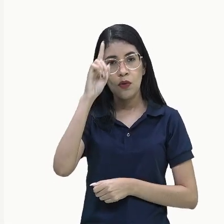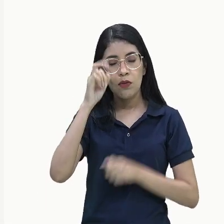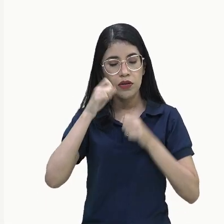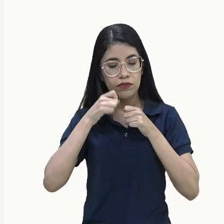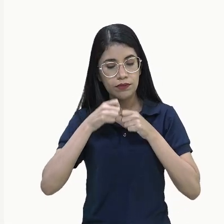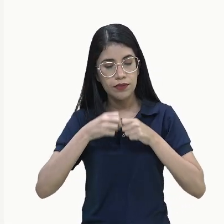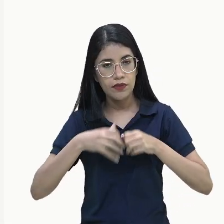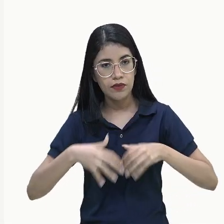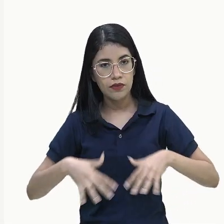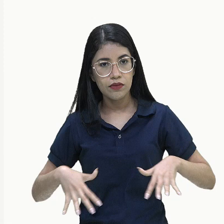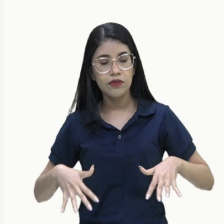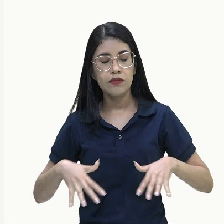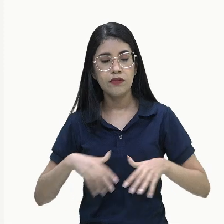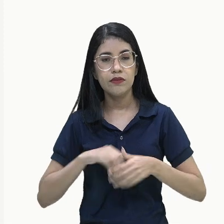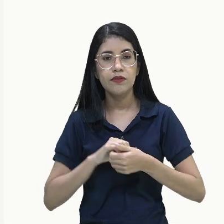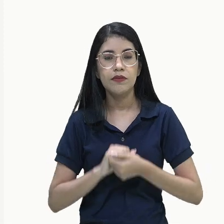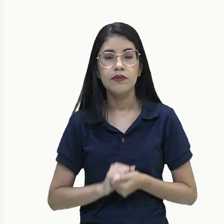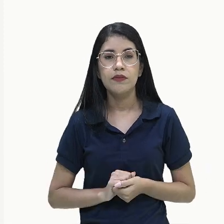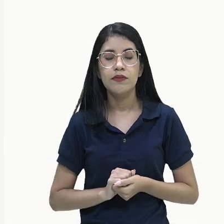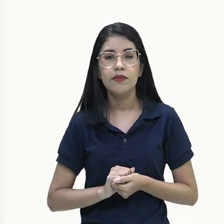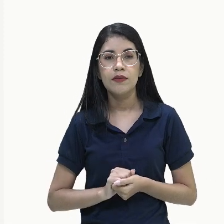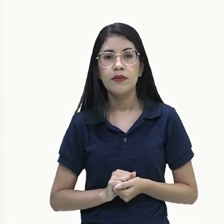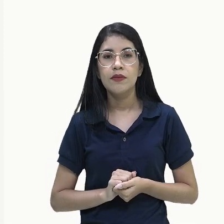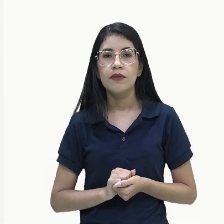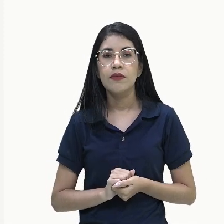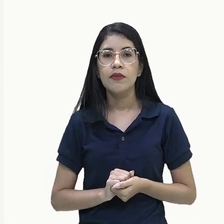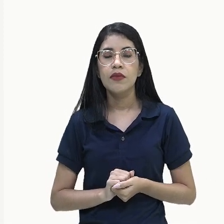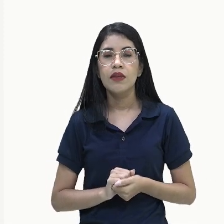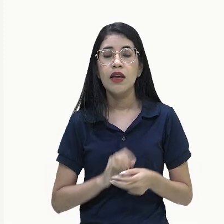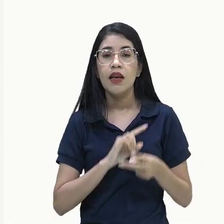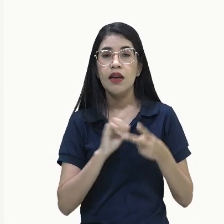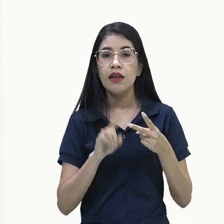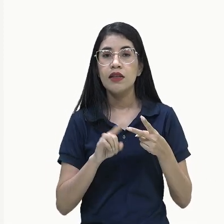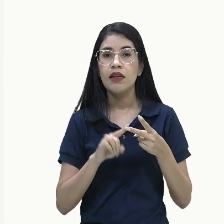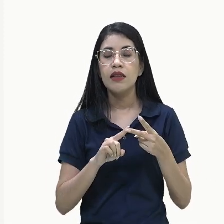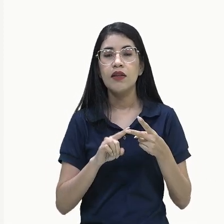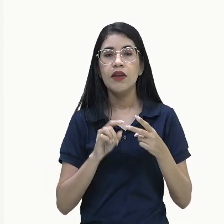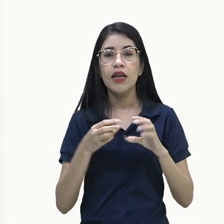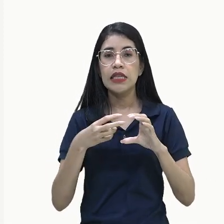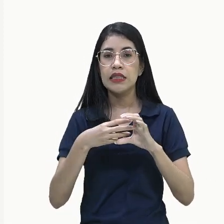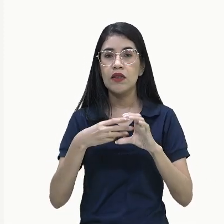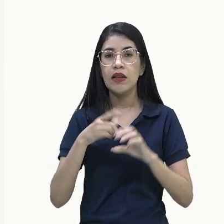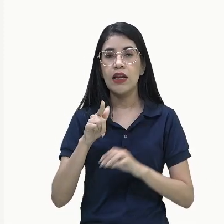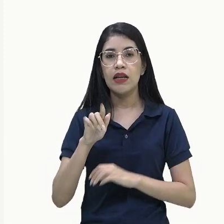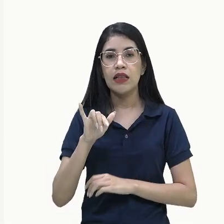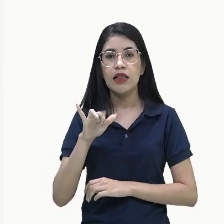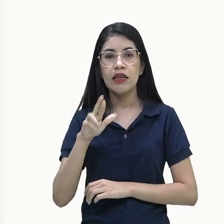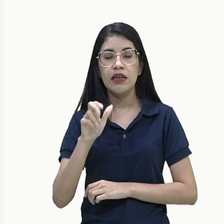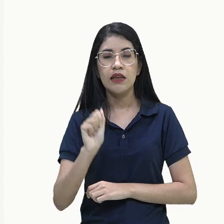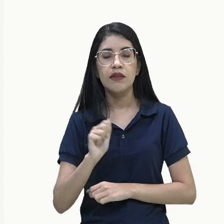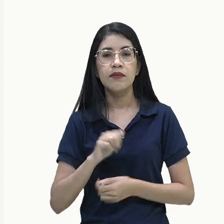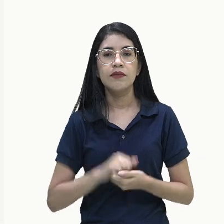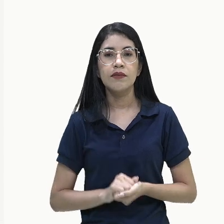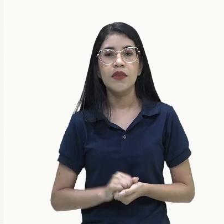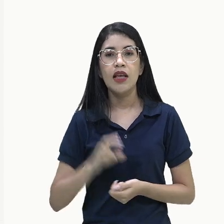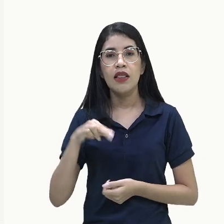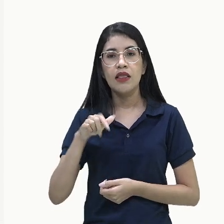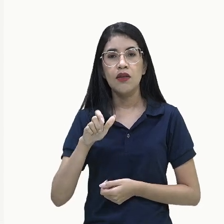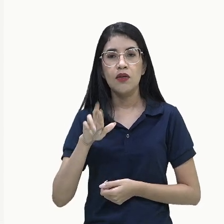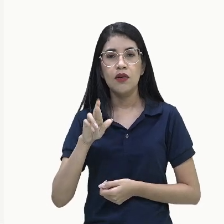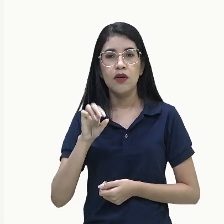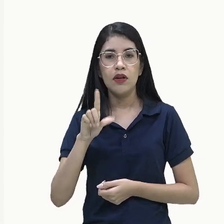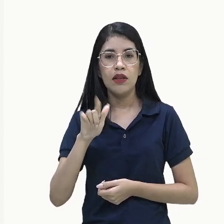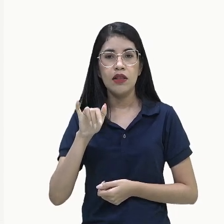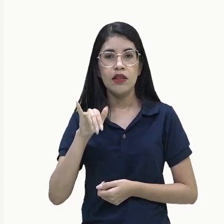lançado para todas as partes do nosso corpo. Outro tipo de célula são as células da glia, chamada de neuróglia. Essas